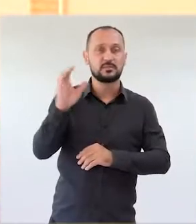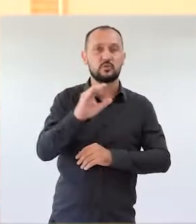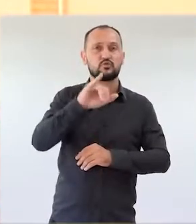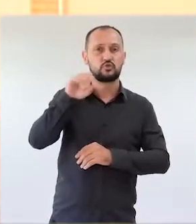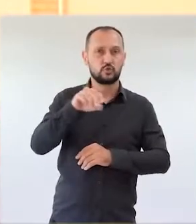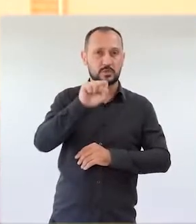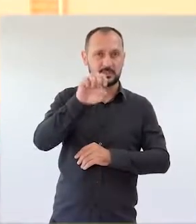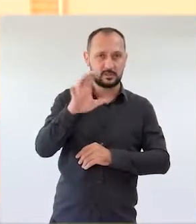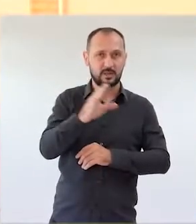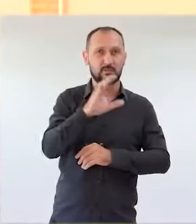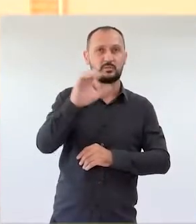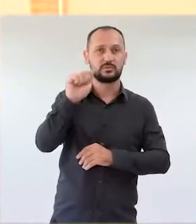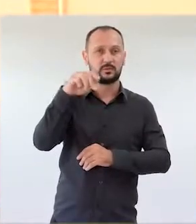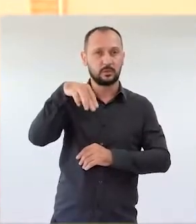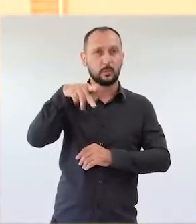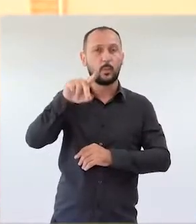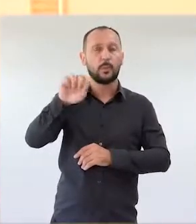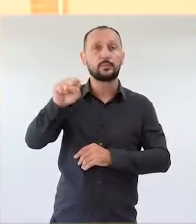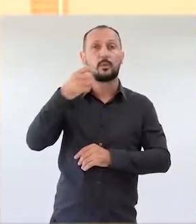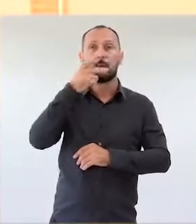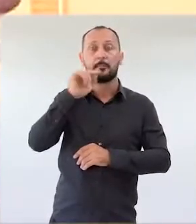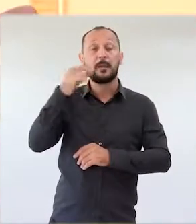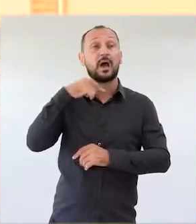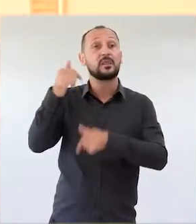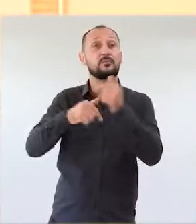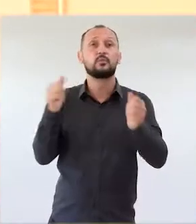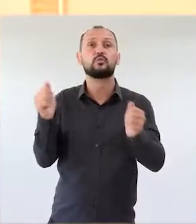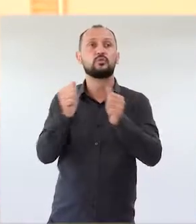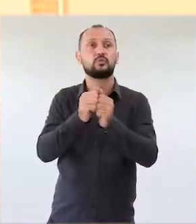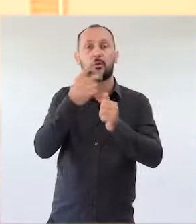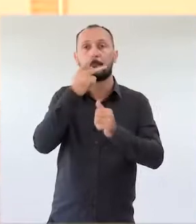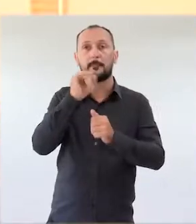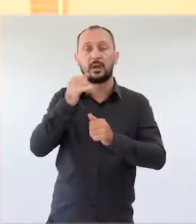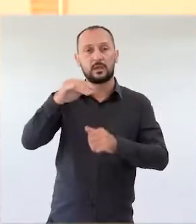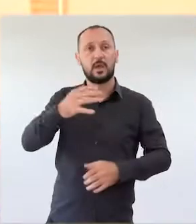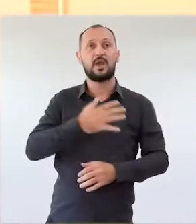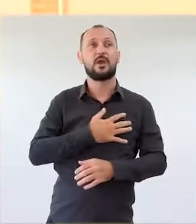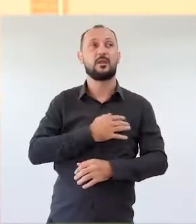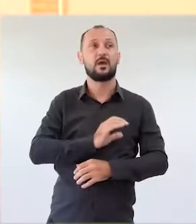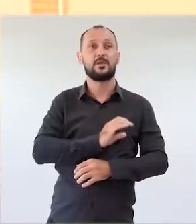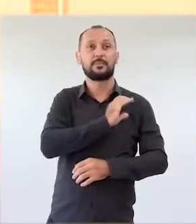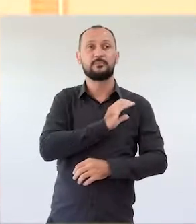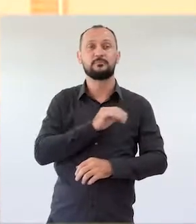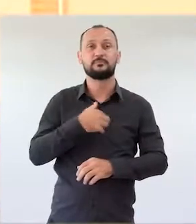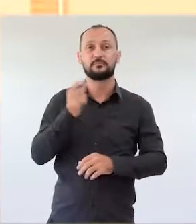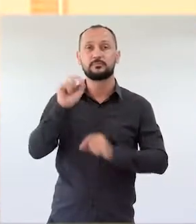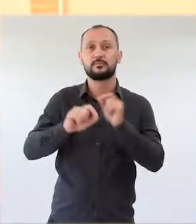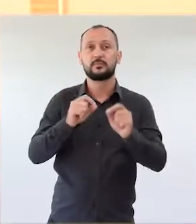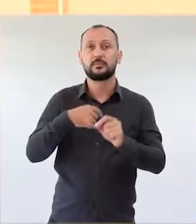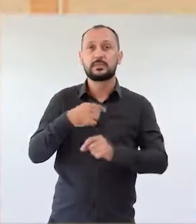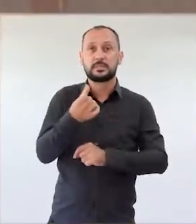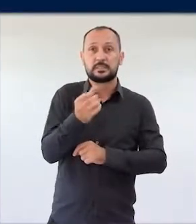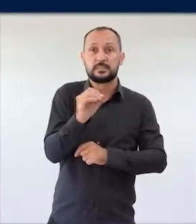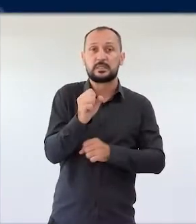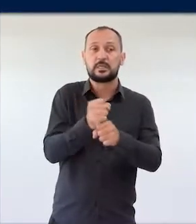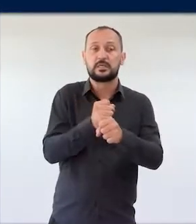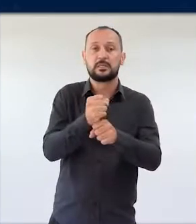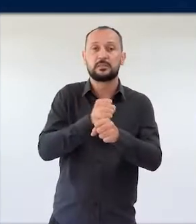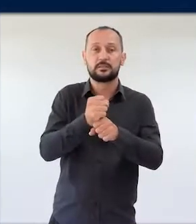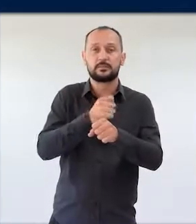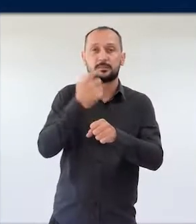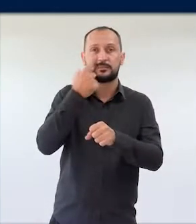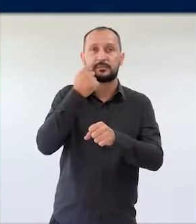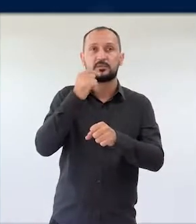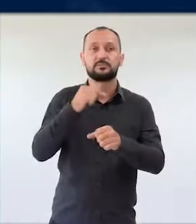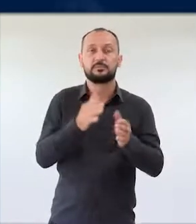era criança. O pai desse cara serviu com meu pai, era coronel da aeronáutica, meu pai era capitão. Esse cara chegou, em 60 anos,